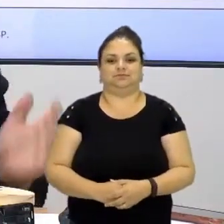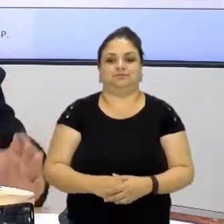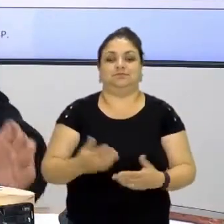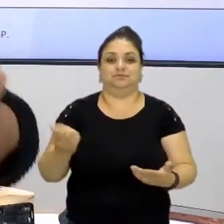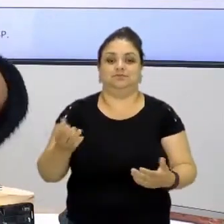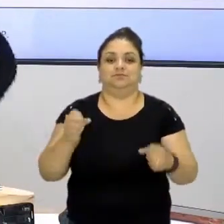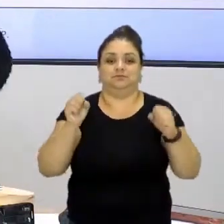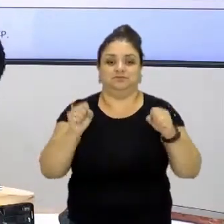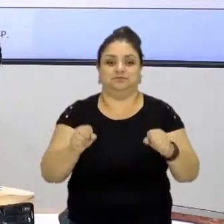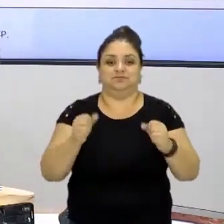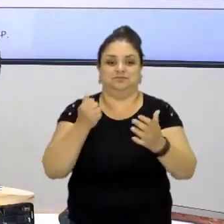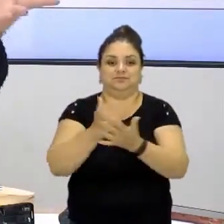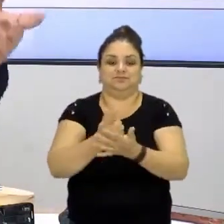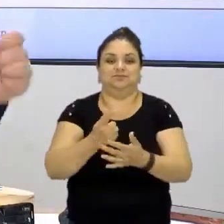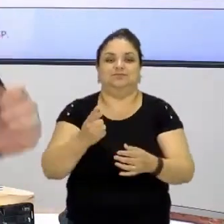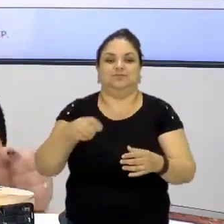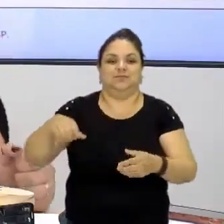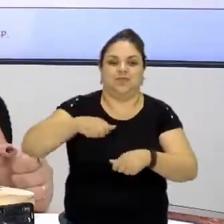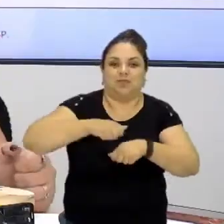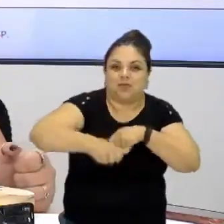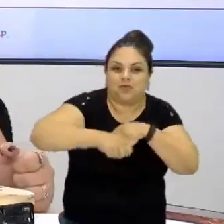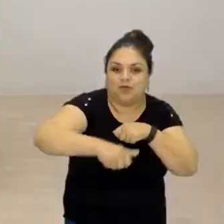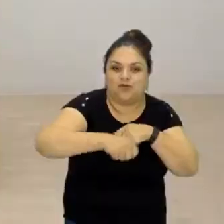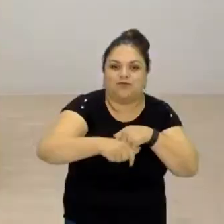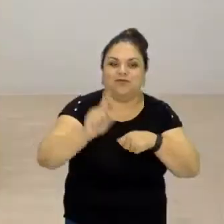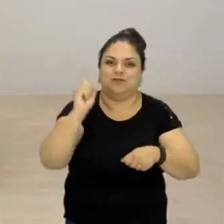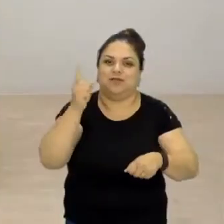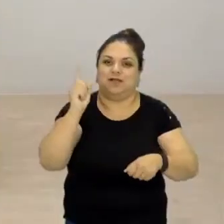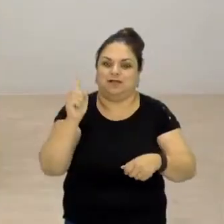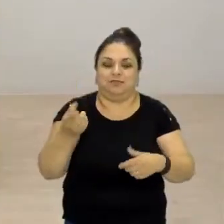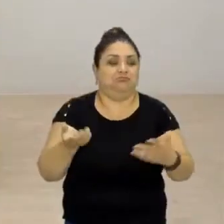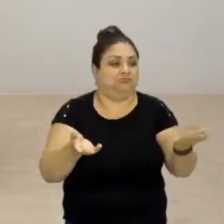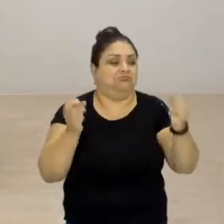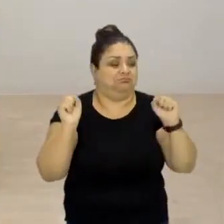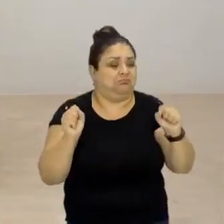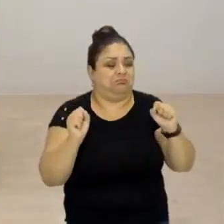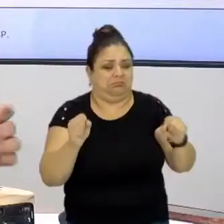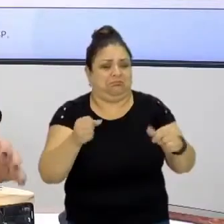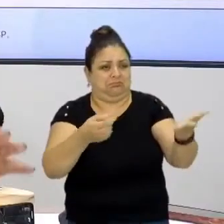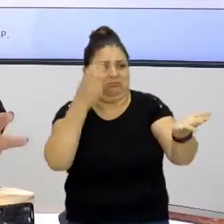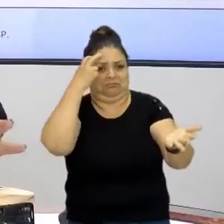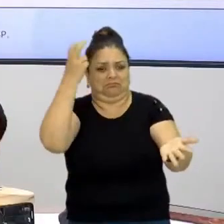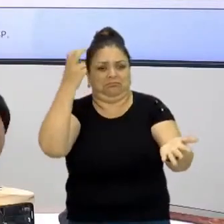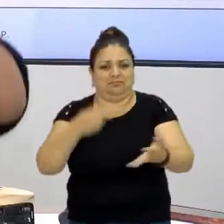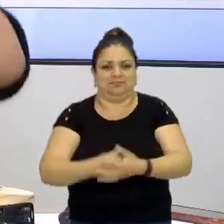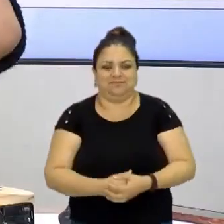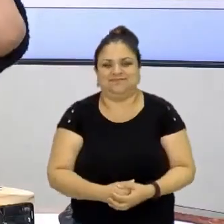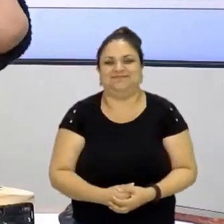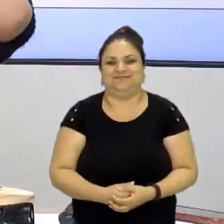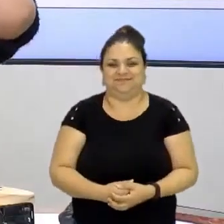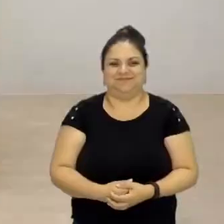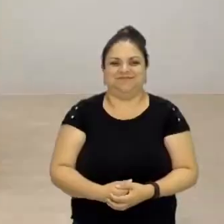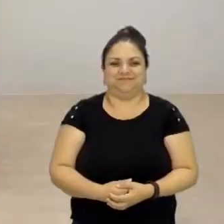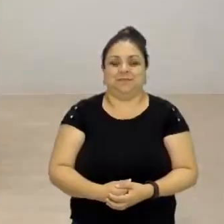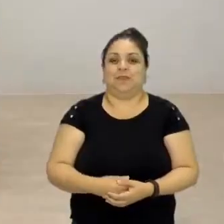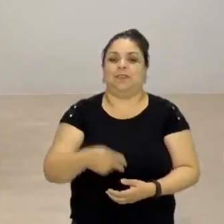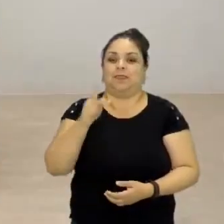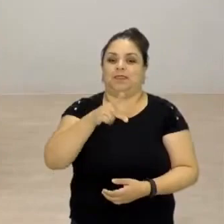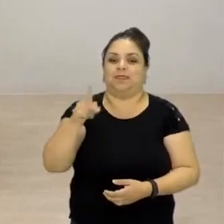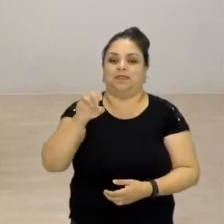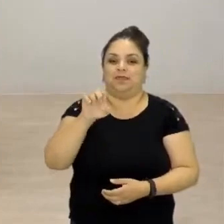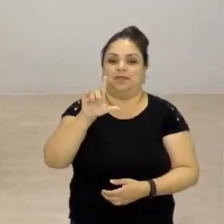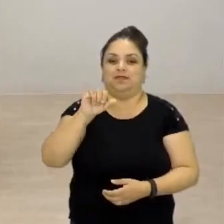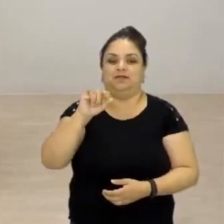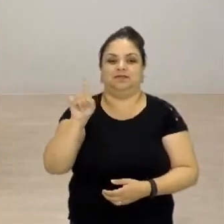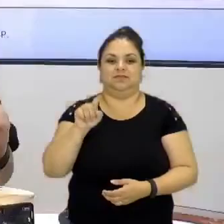de R$1. É sobre isso. Genial. Né? Ou pega uma... Professora Elizabeth tá